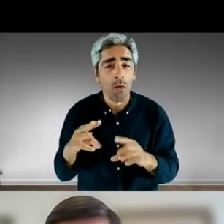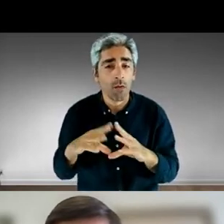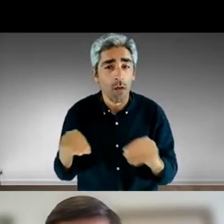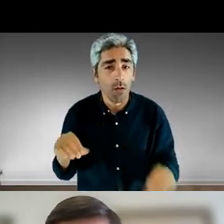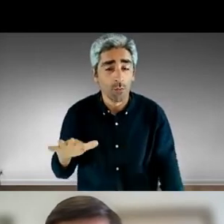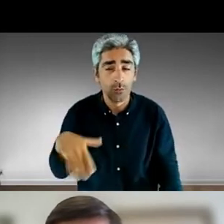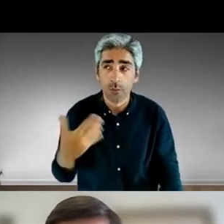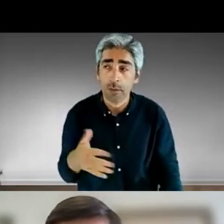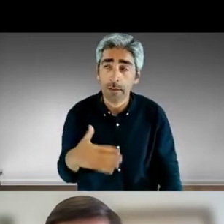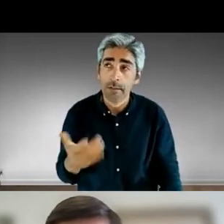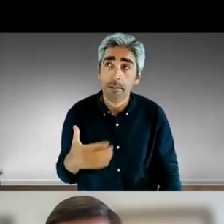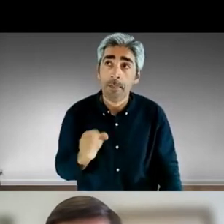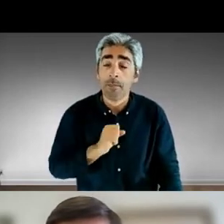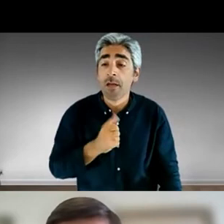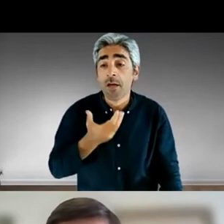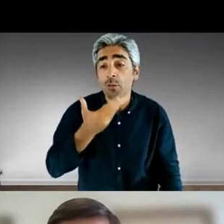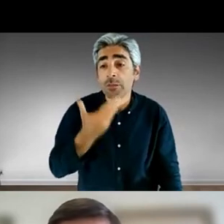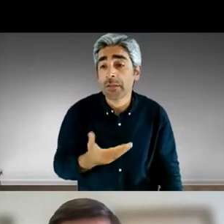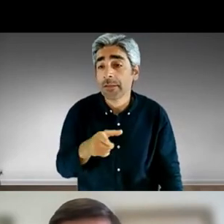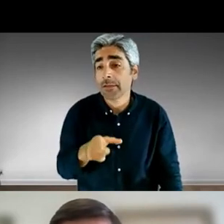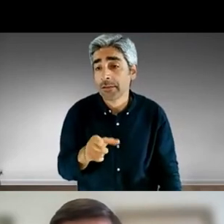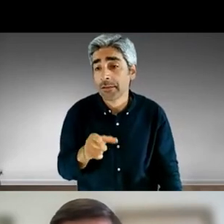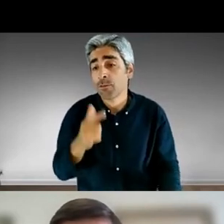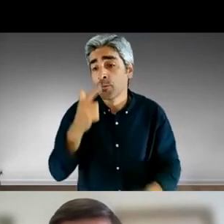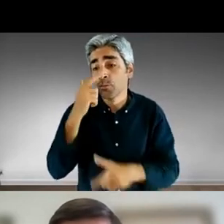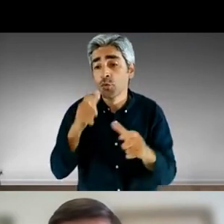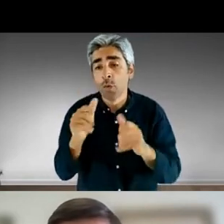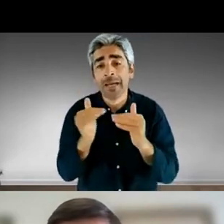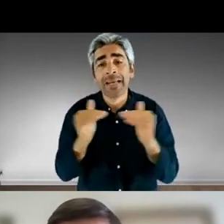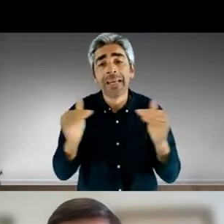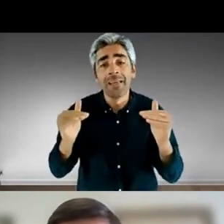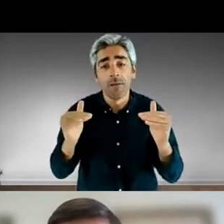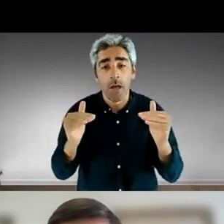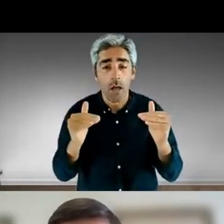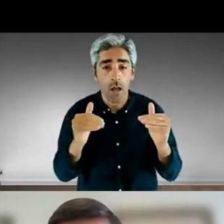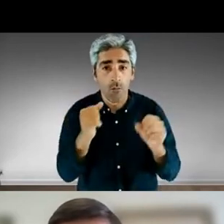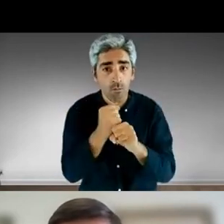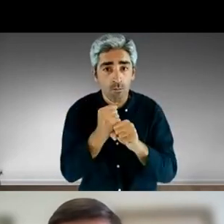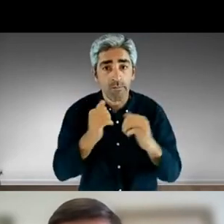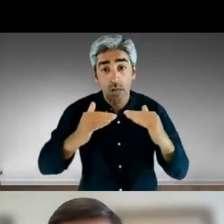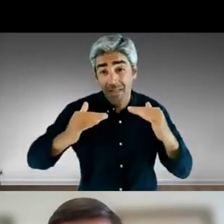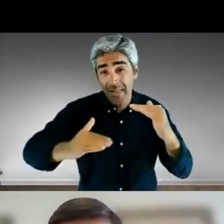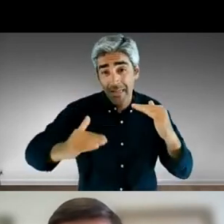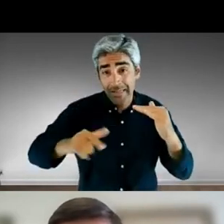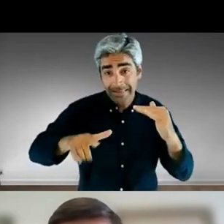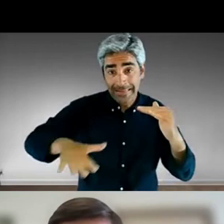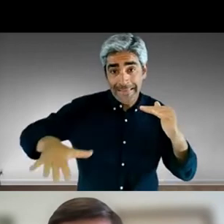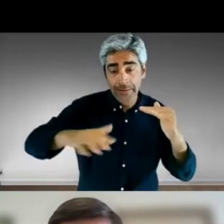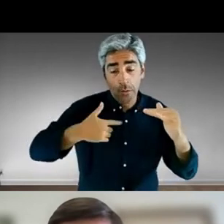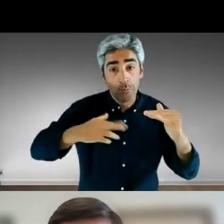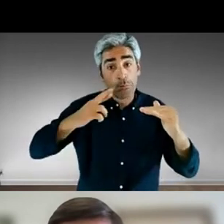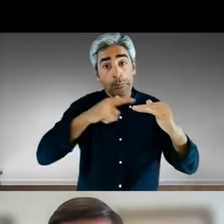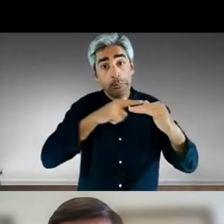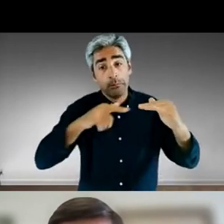Da minha experiência também, as pessoas que têm o rendimento abaixo dos padrões que nós esperamos, não quer dizer que